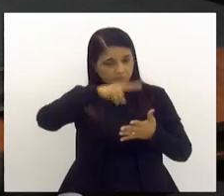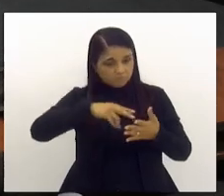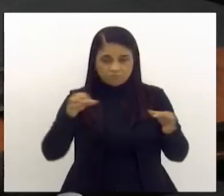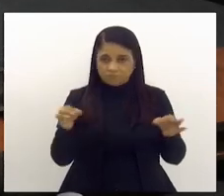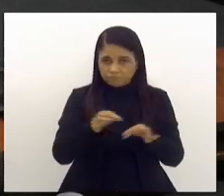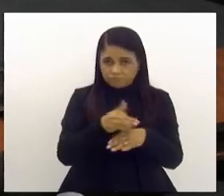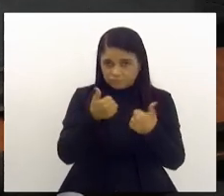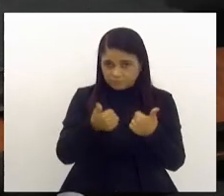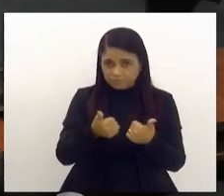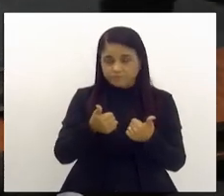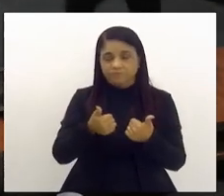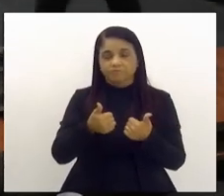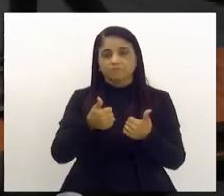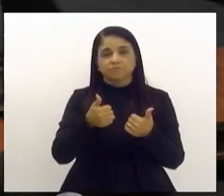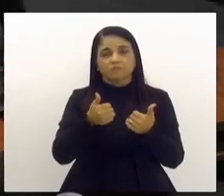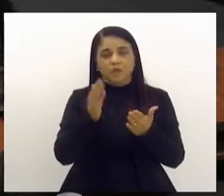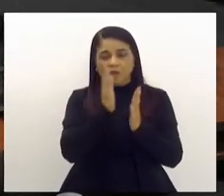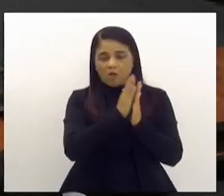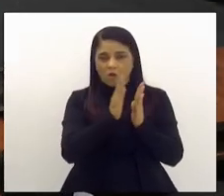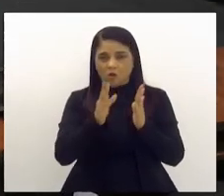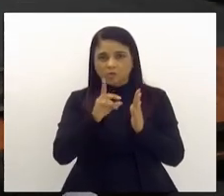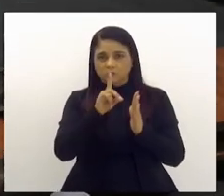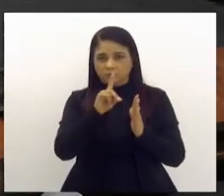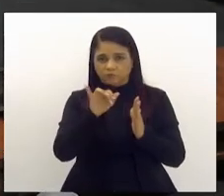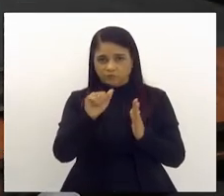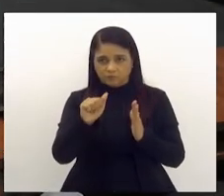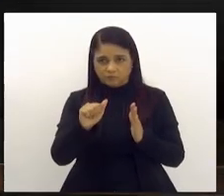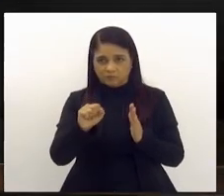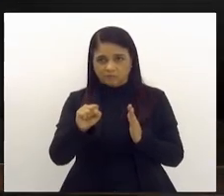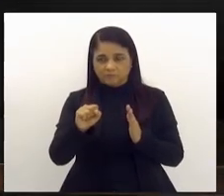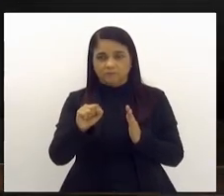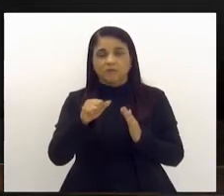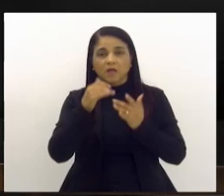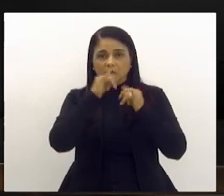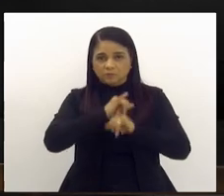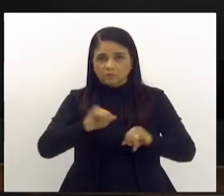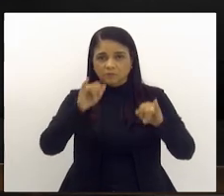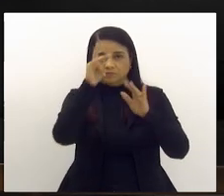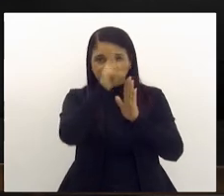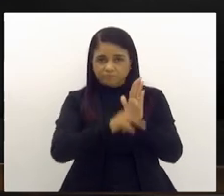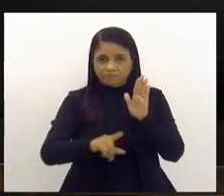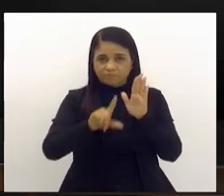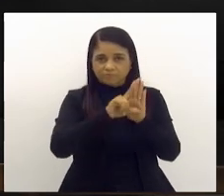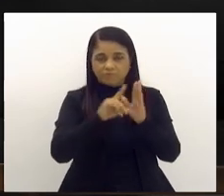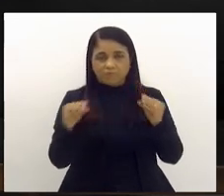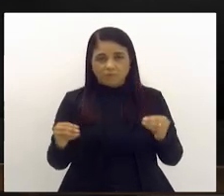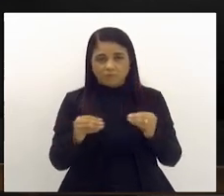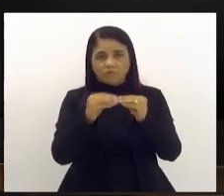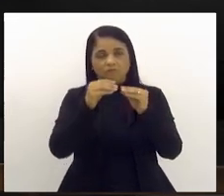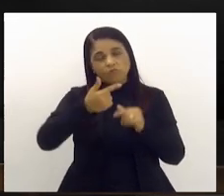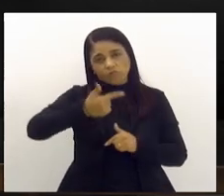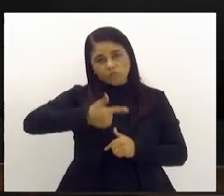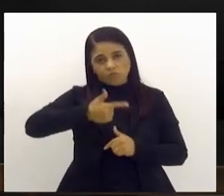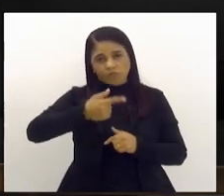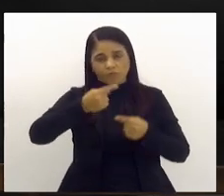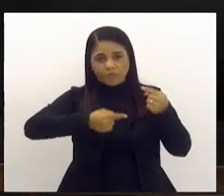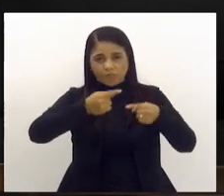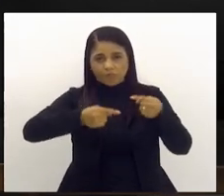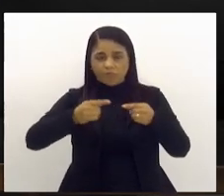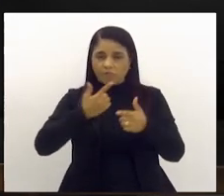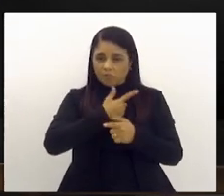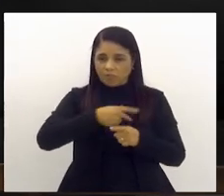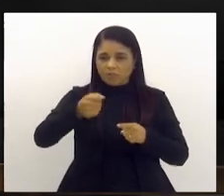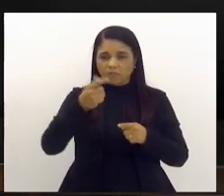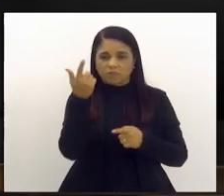ata, passa-se a ordem do dia. Anuncio, em tramitação ordinária, em segunda discussão, redação do